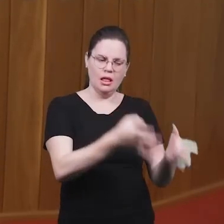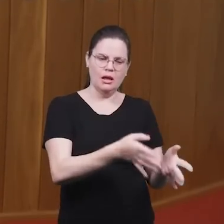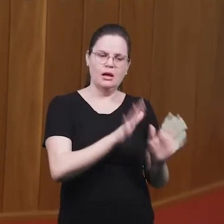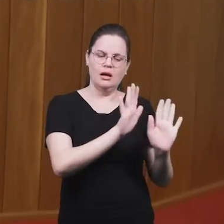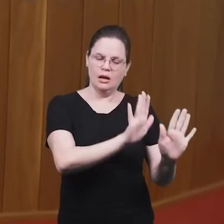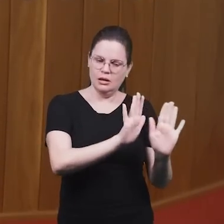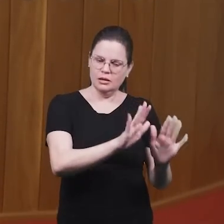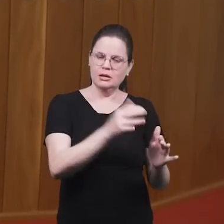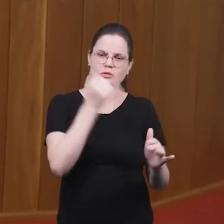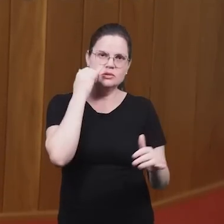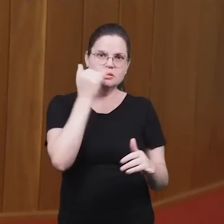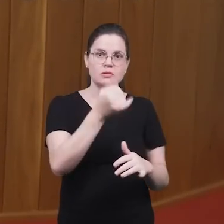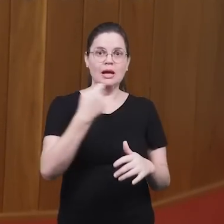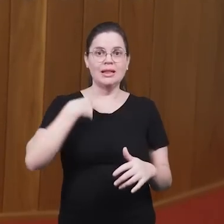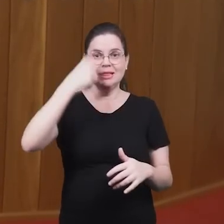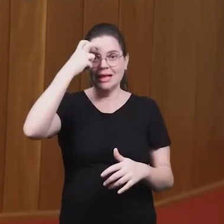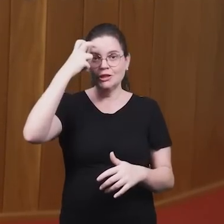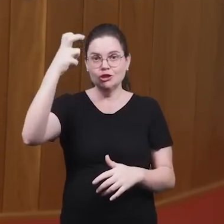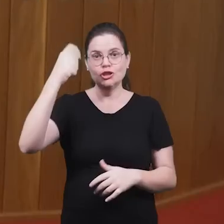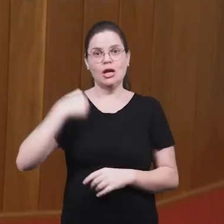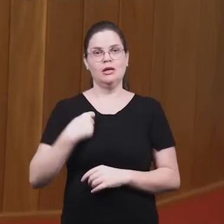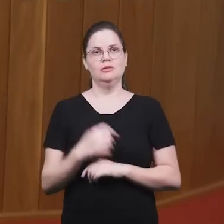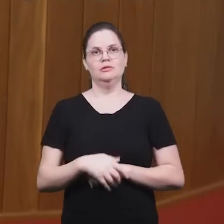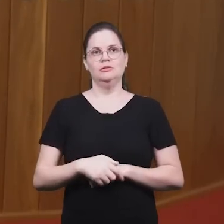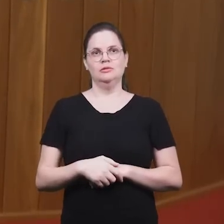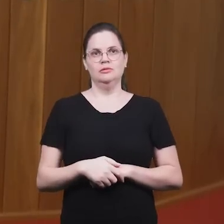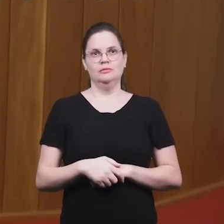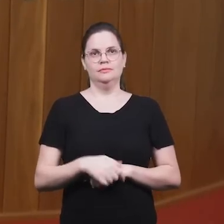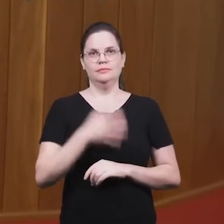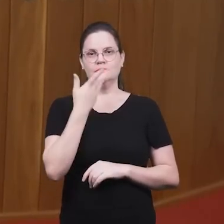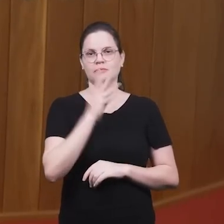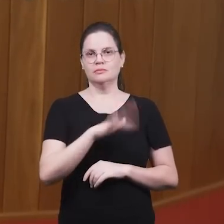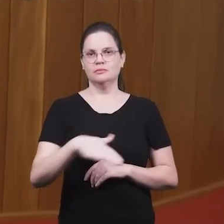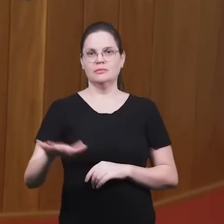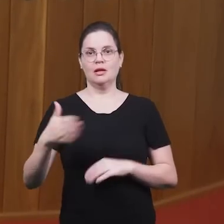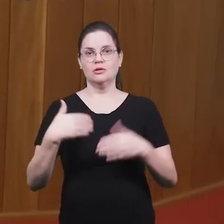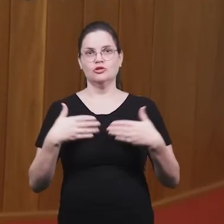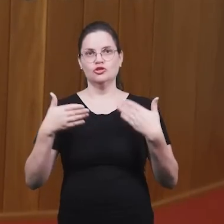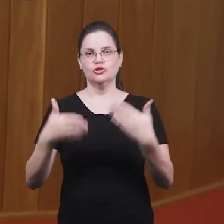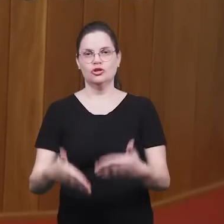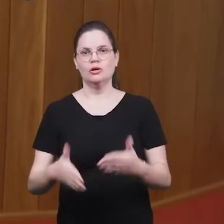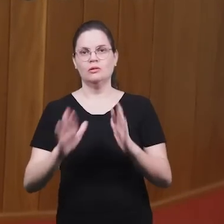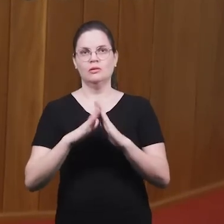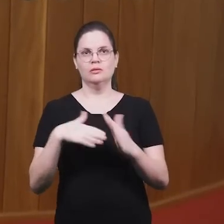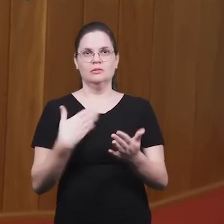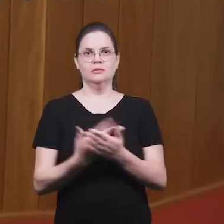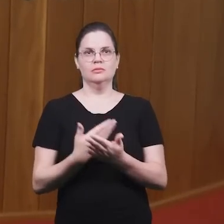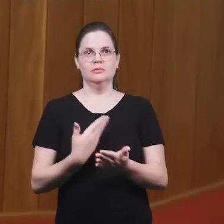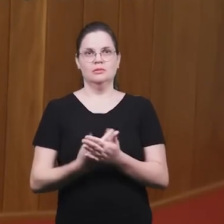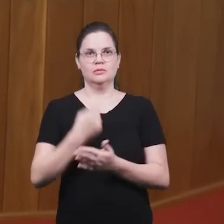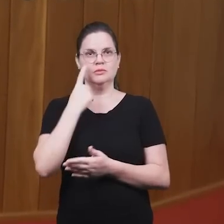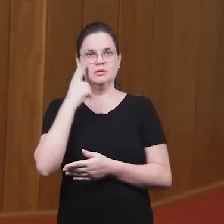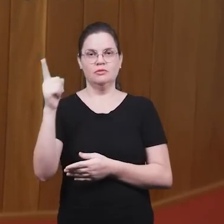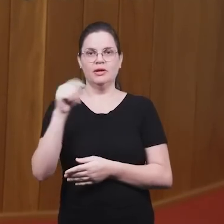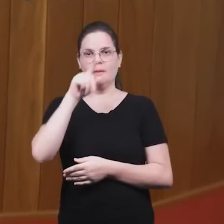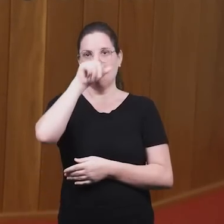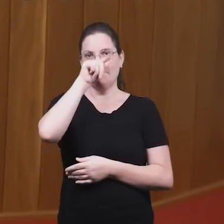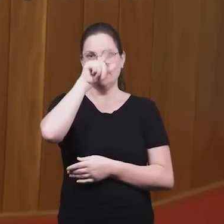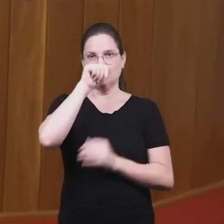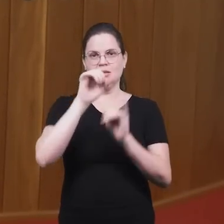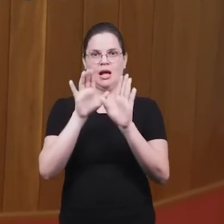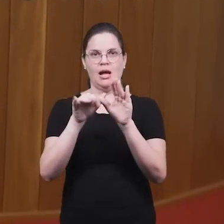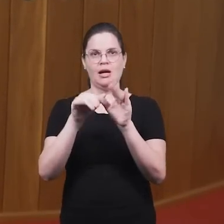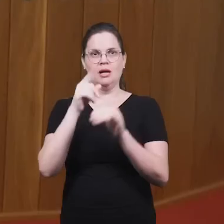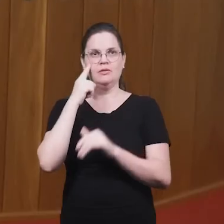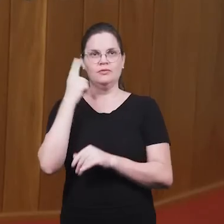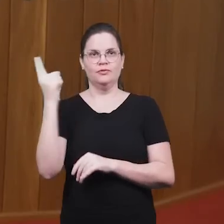a inteligência. Tem que ser criativo. Essa criança chegou aqui na escola, do